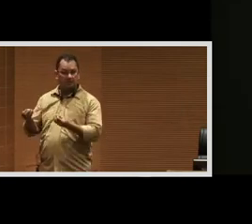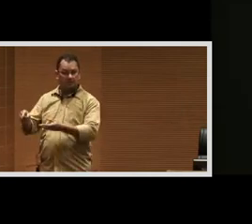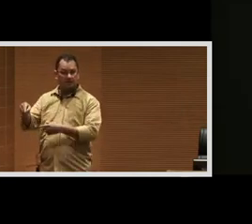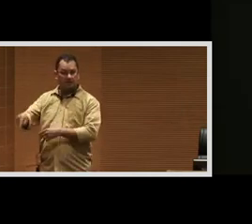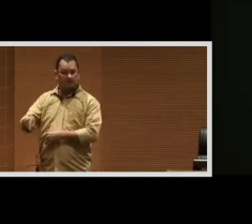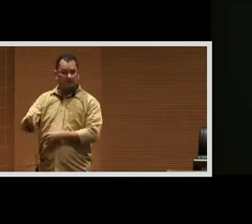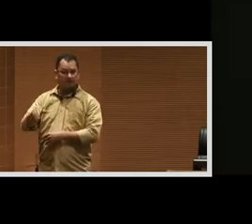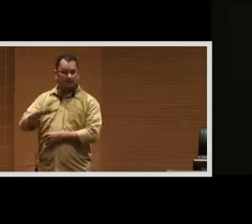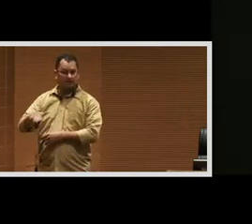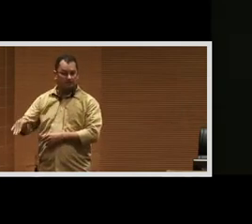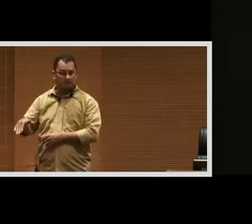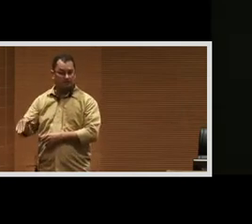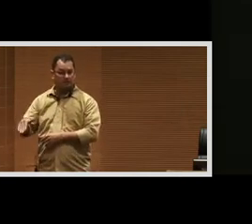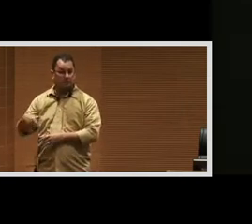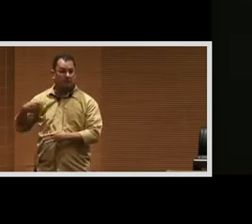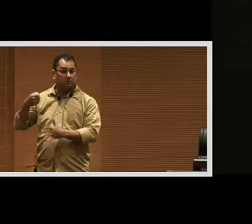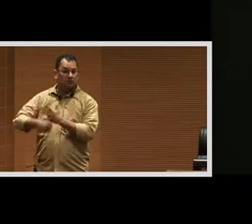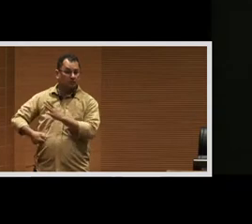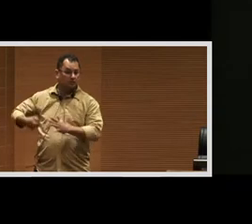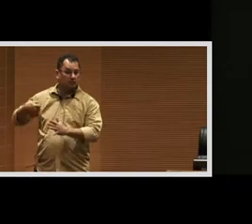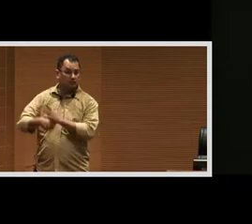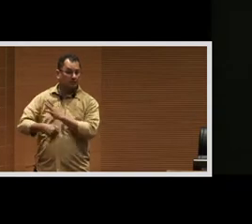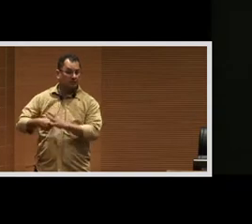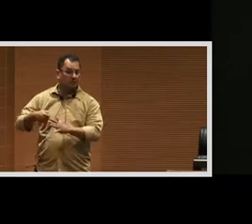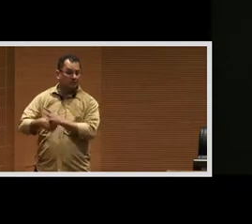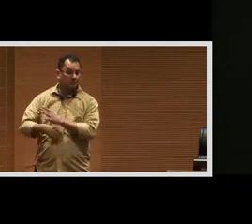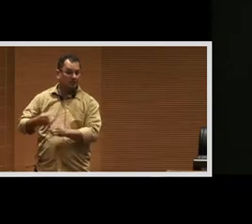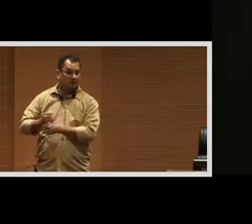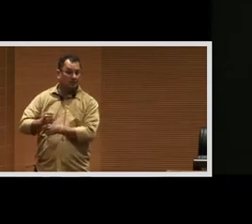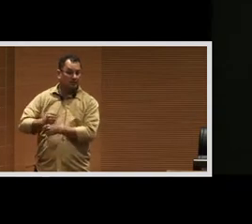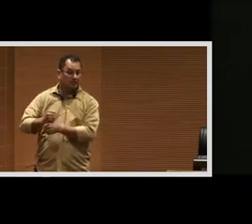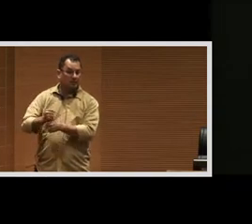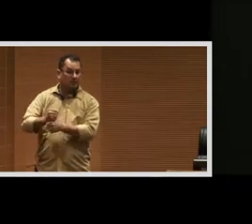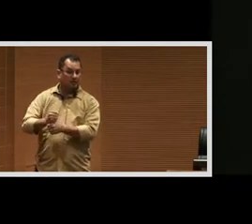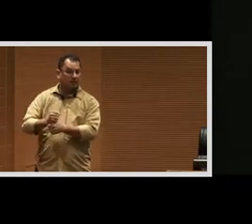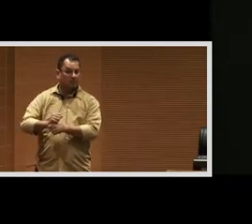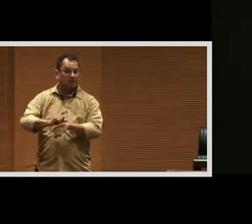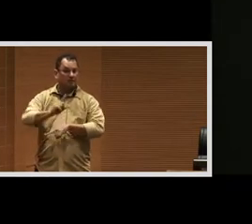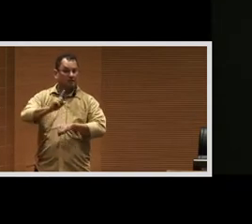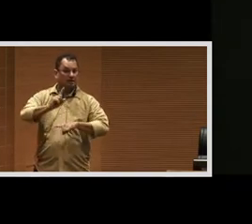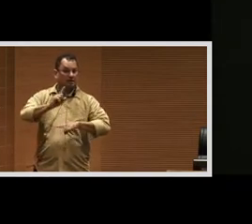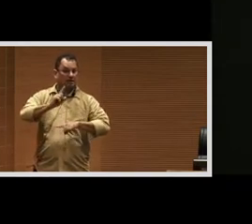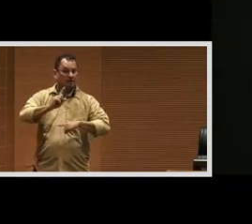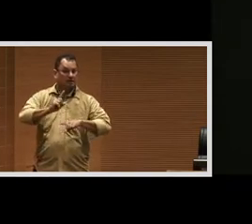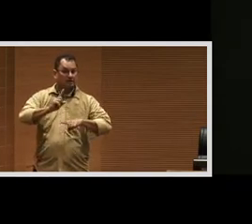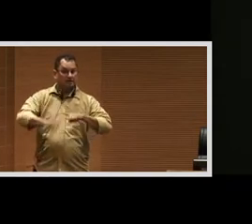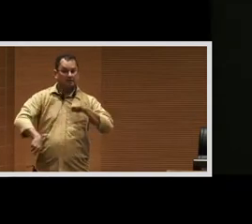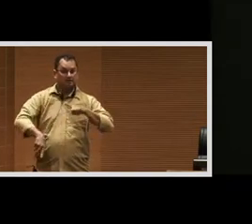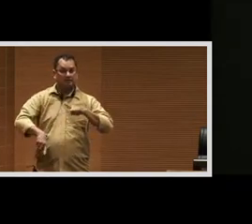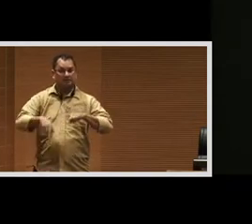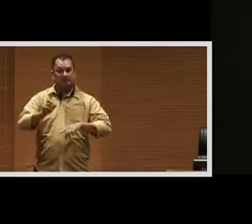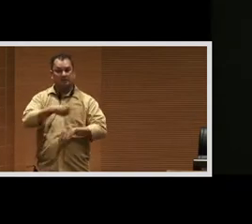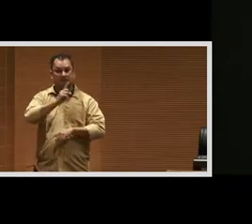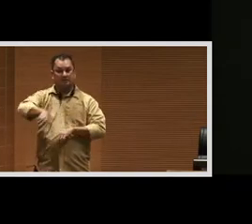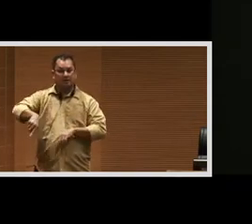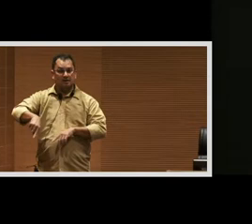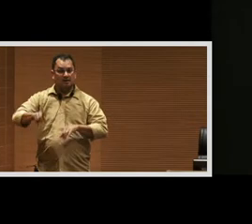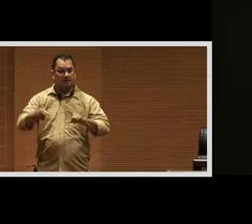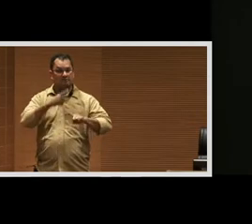uma luta de mais de ano para conseguir suspender essa medicação, porque